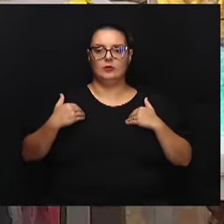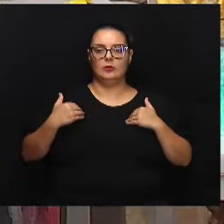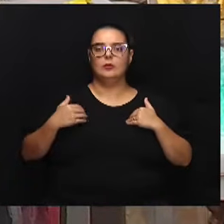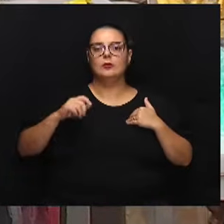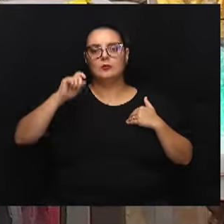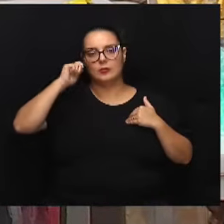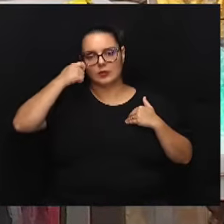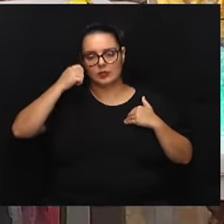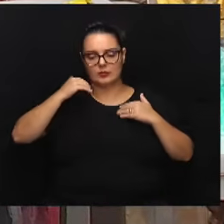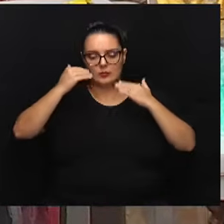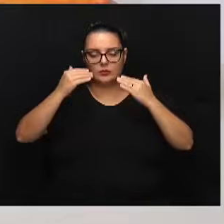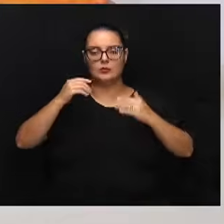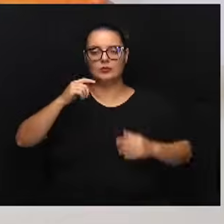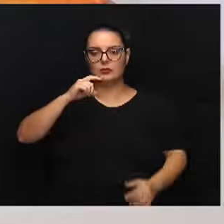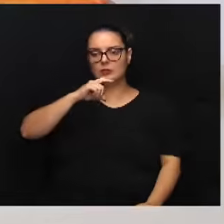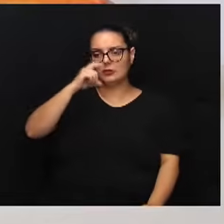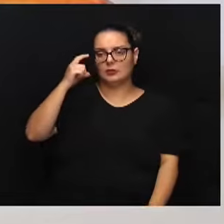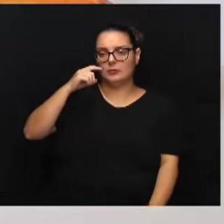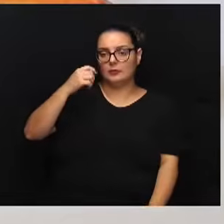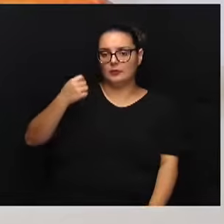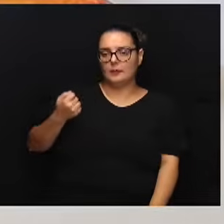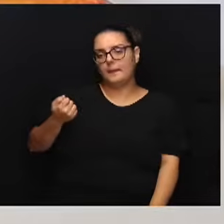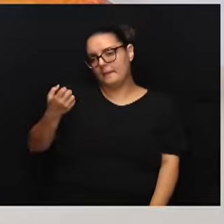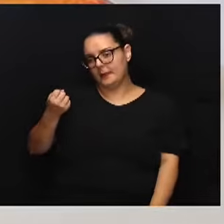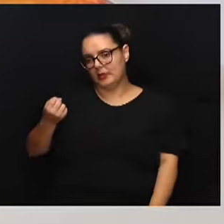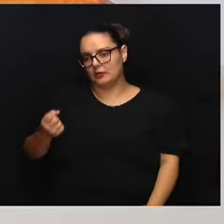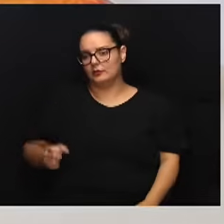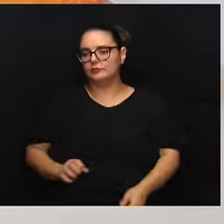preto. Ó, podem passar.